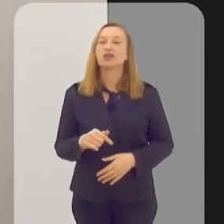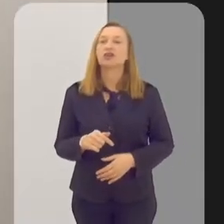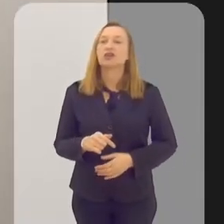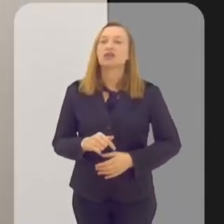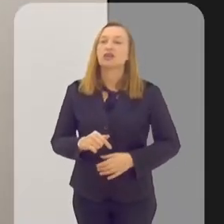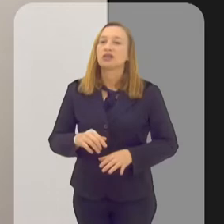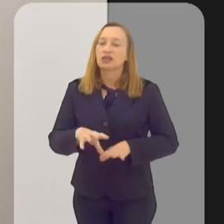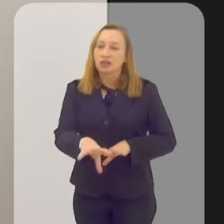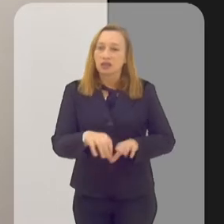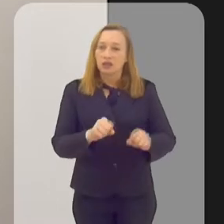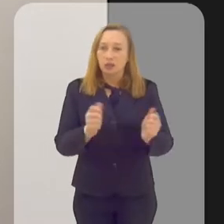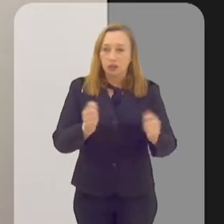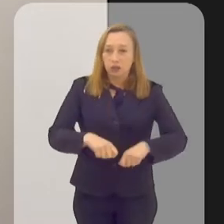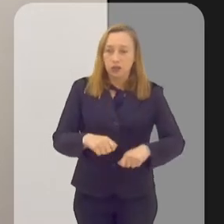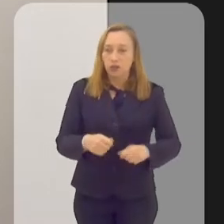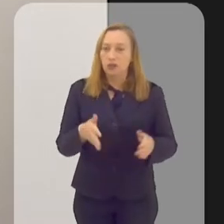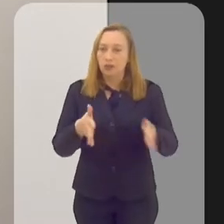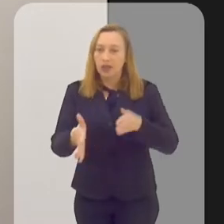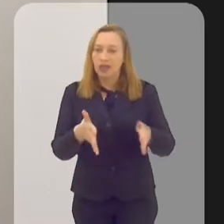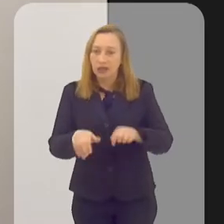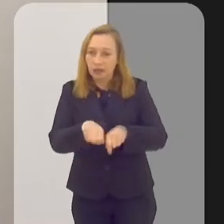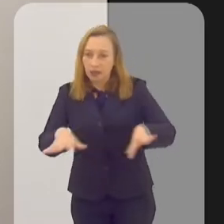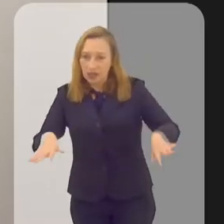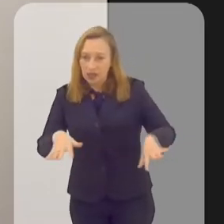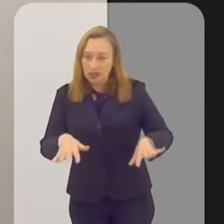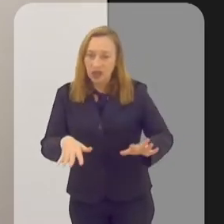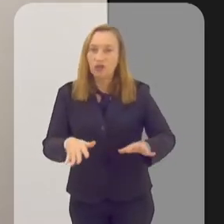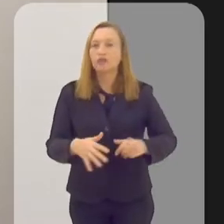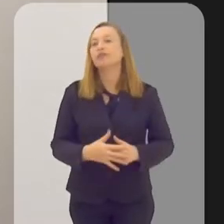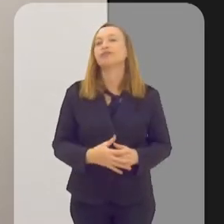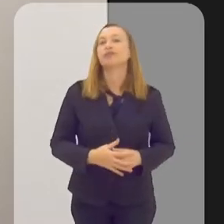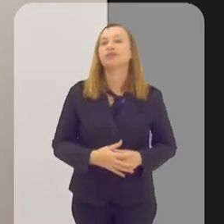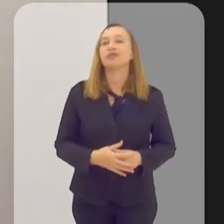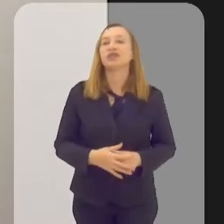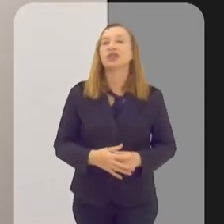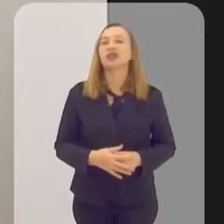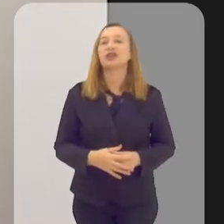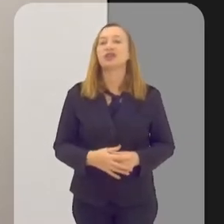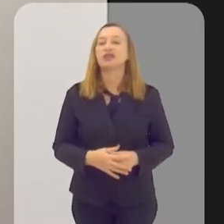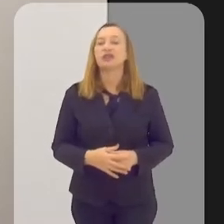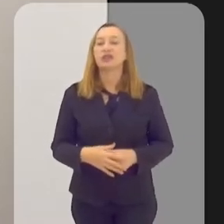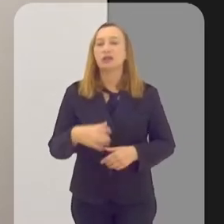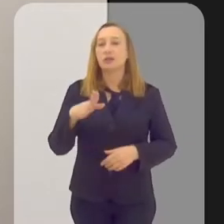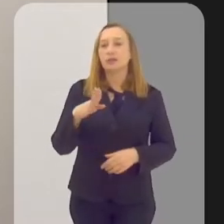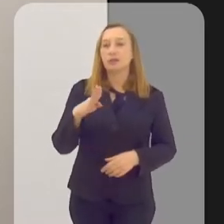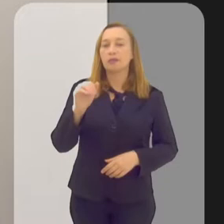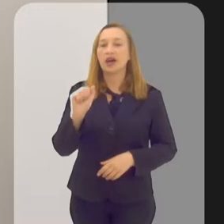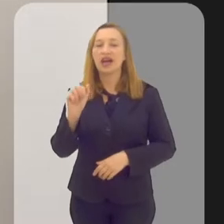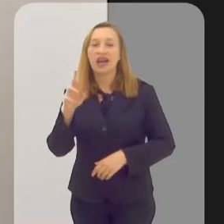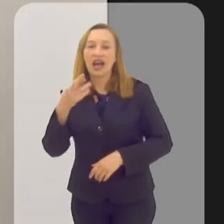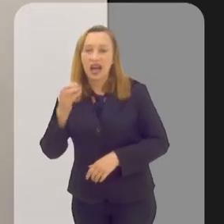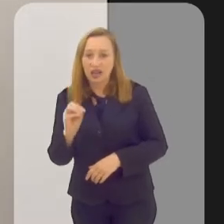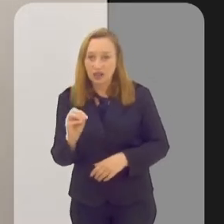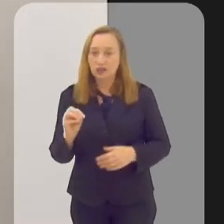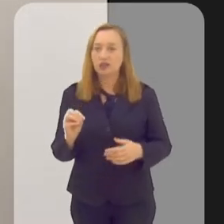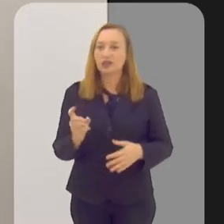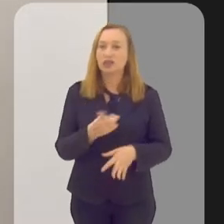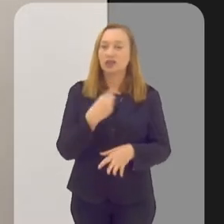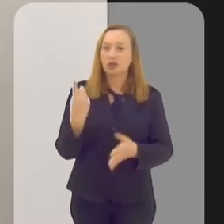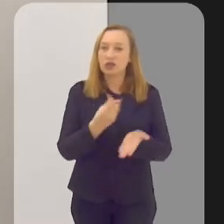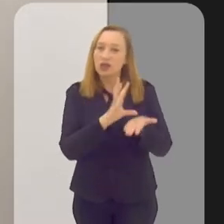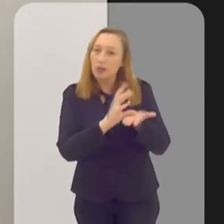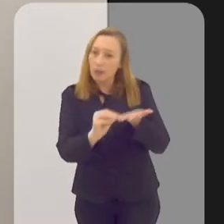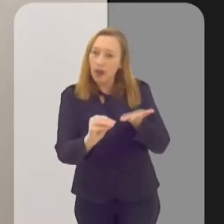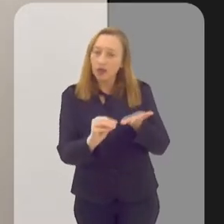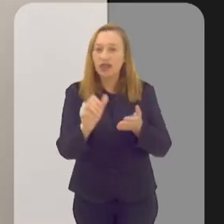maioria se bancarizou durante a pandemia, não, então passa a existir para o sistema bancário, e aí